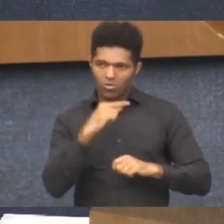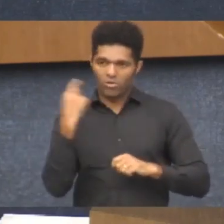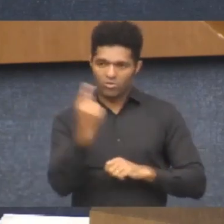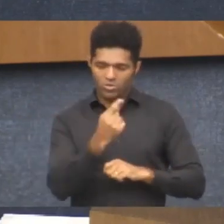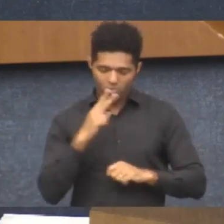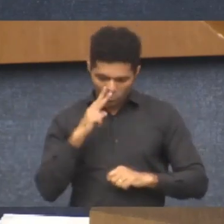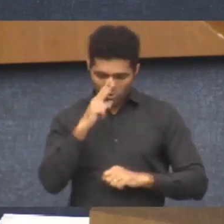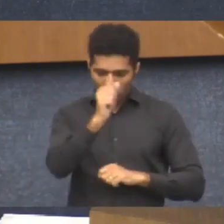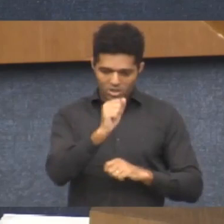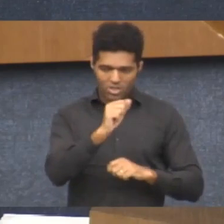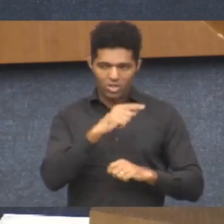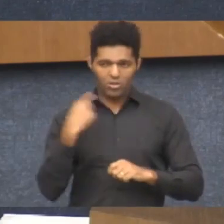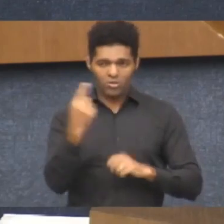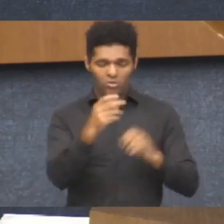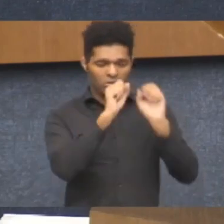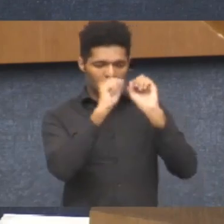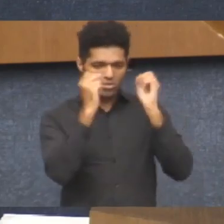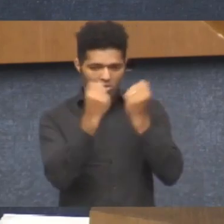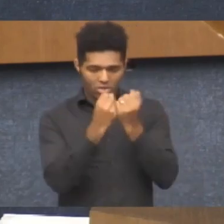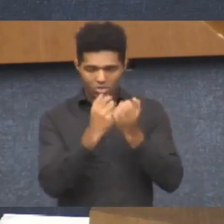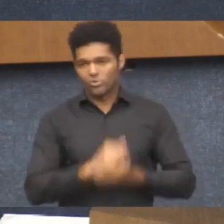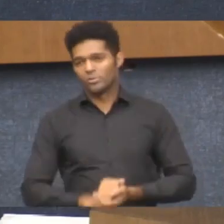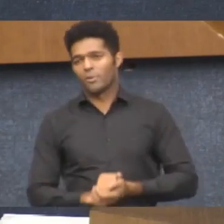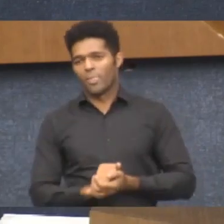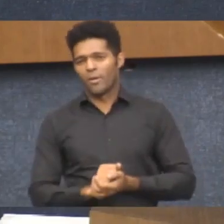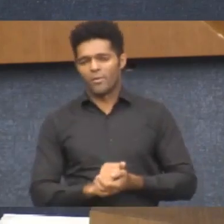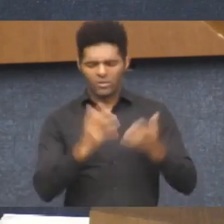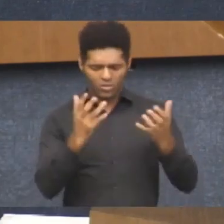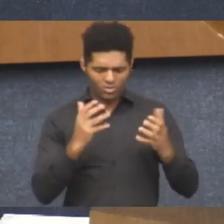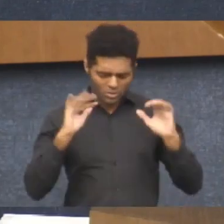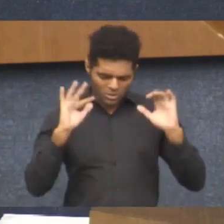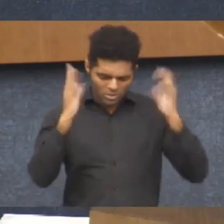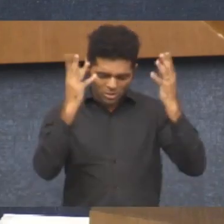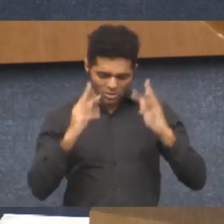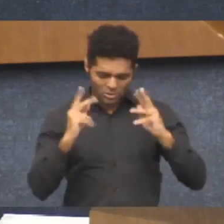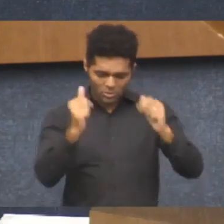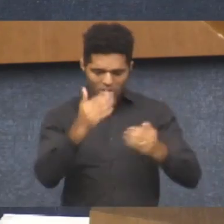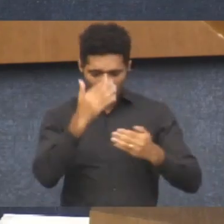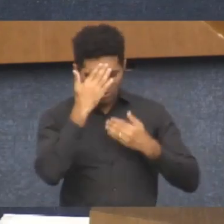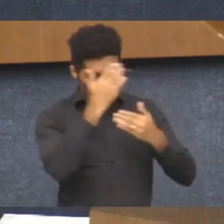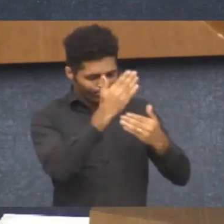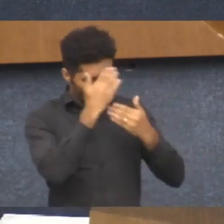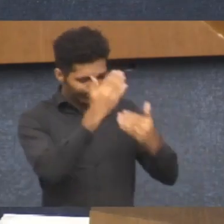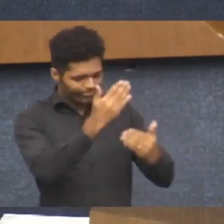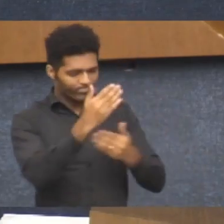vez mais a nossa sociedade, né? Mas, parabenizar a todos, agradecer demais o Bruno.